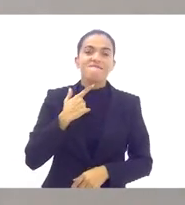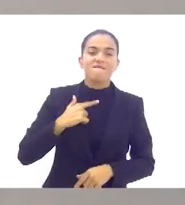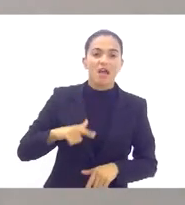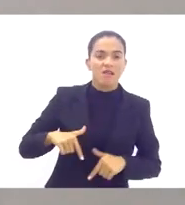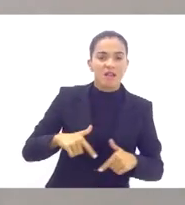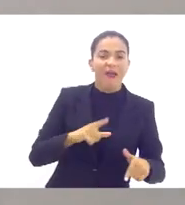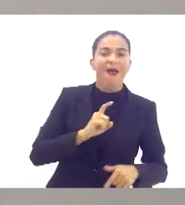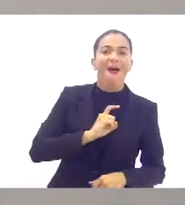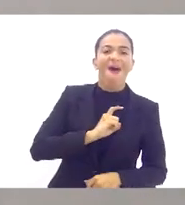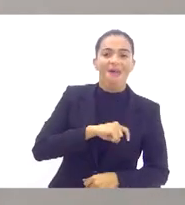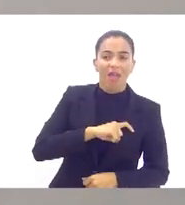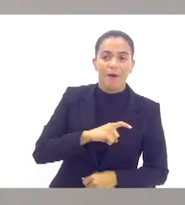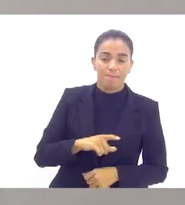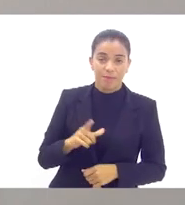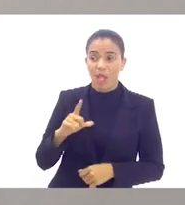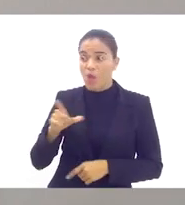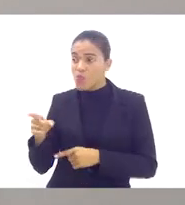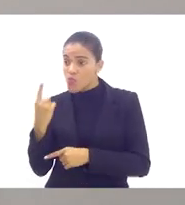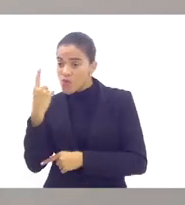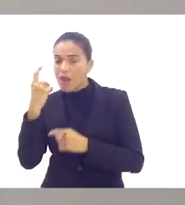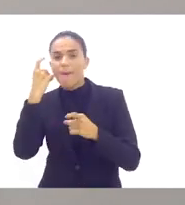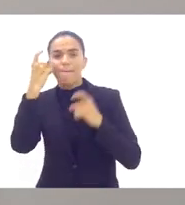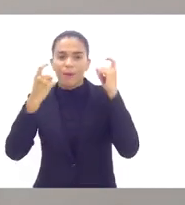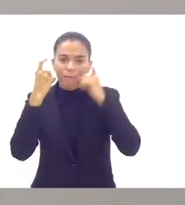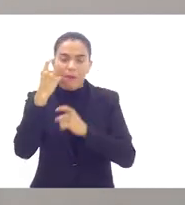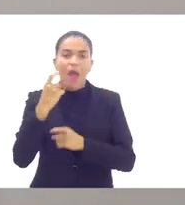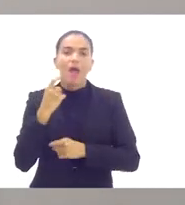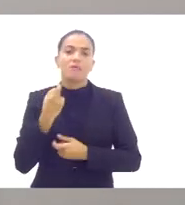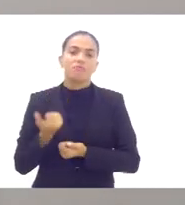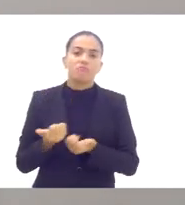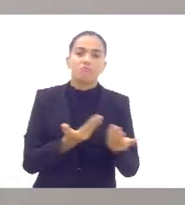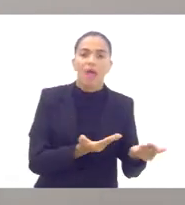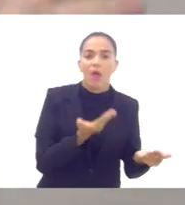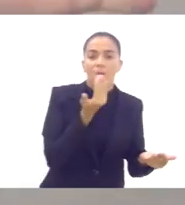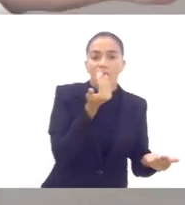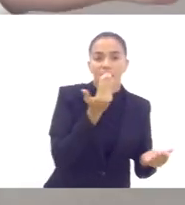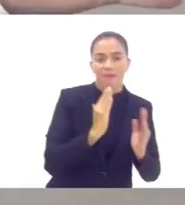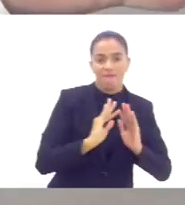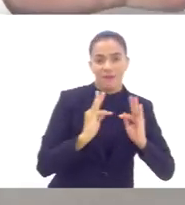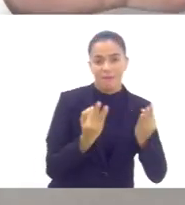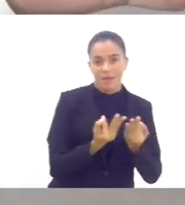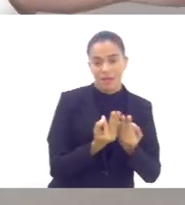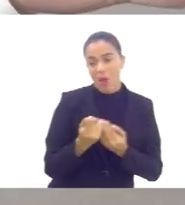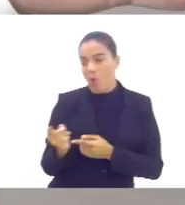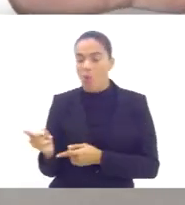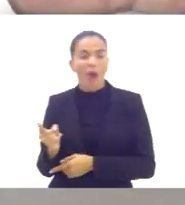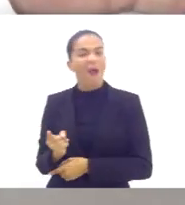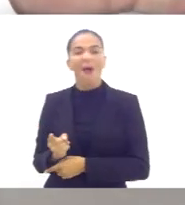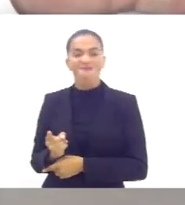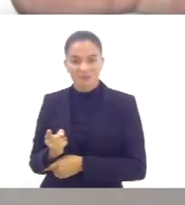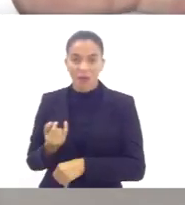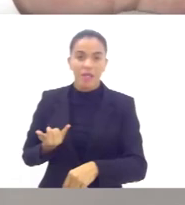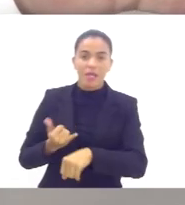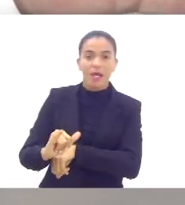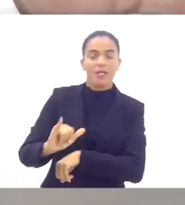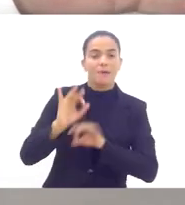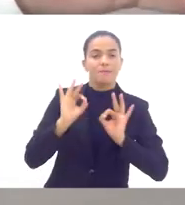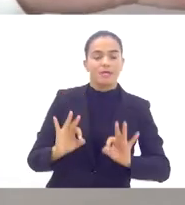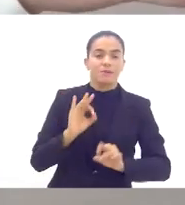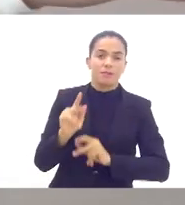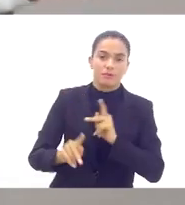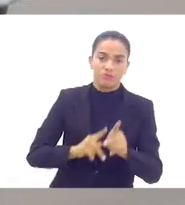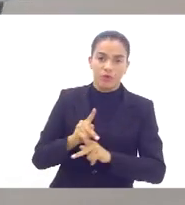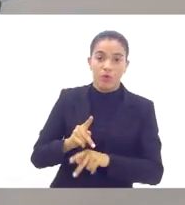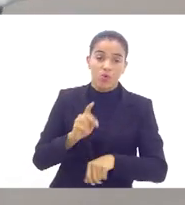levar o pão dele para casa dia. Esse aí tem que trabalhar mesmo, infelizmente. Inclusive, deputado... Infelizmente, o Estado e